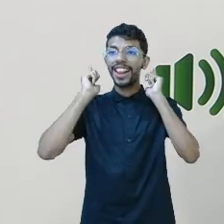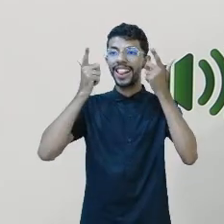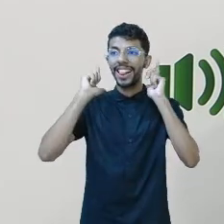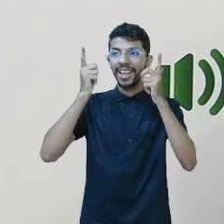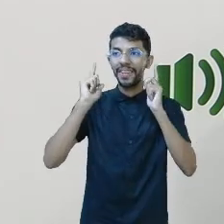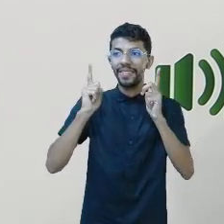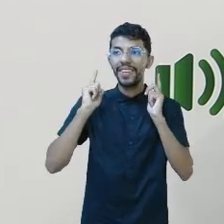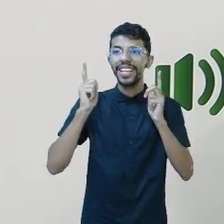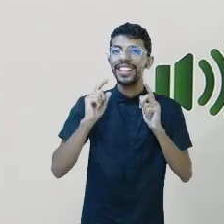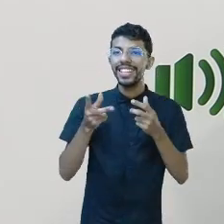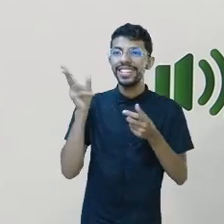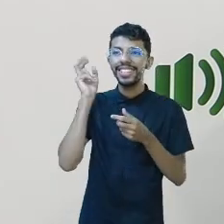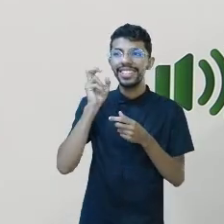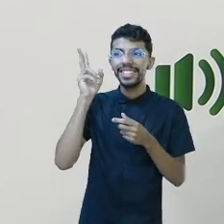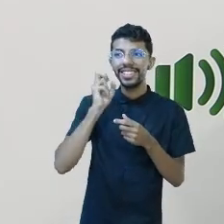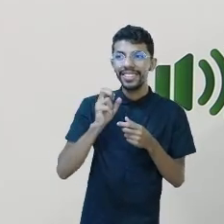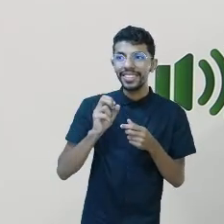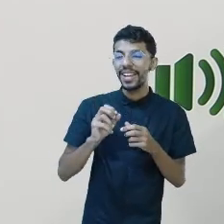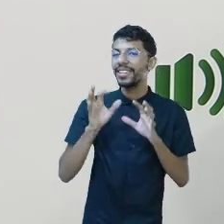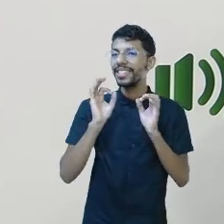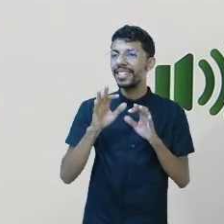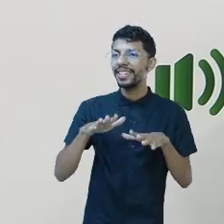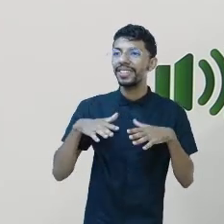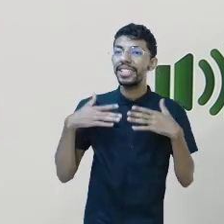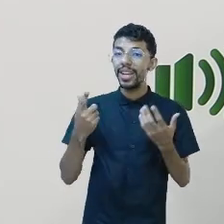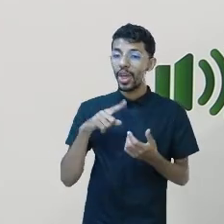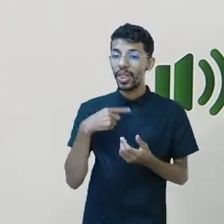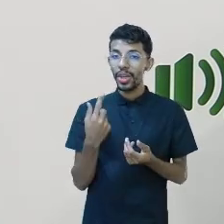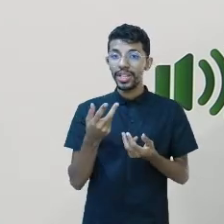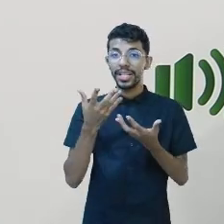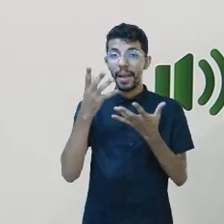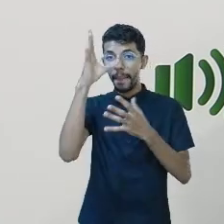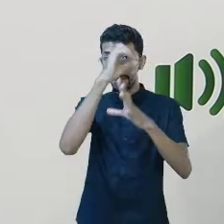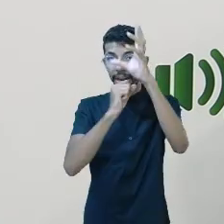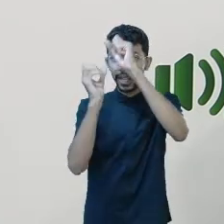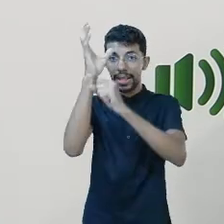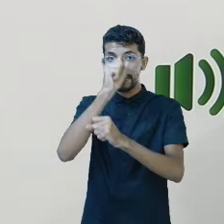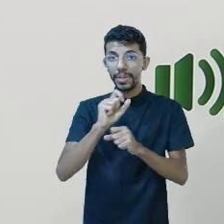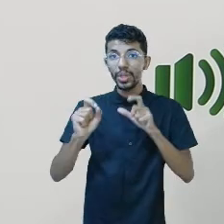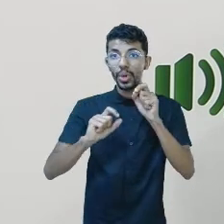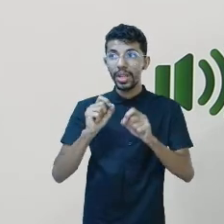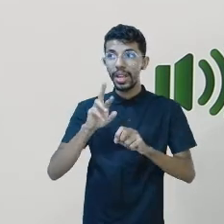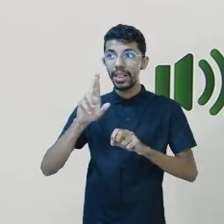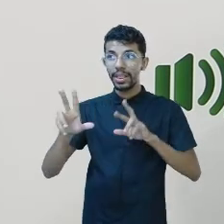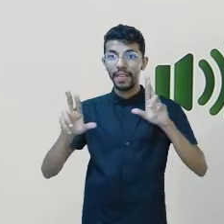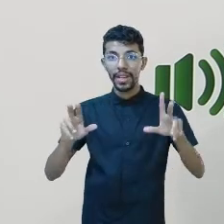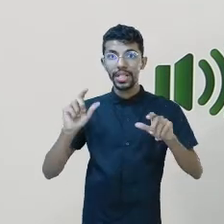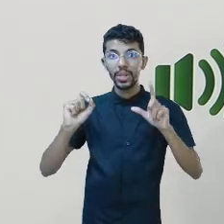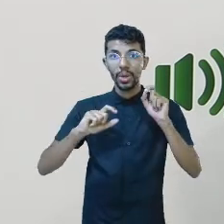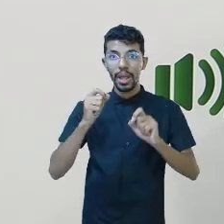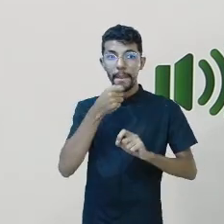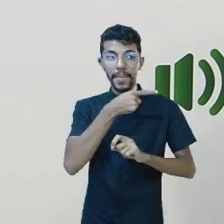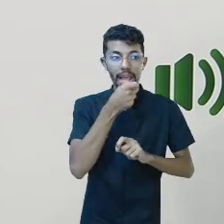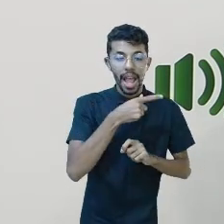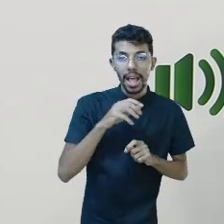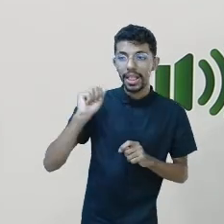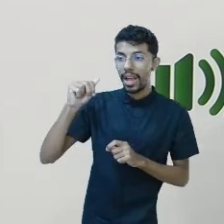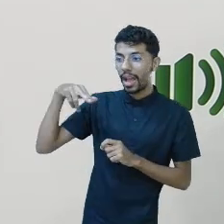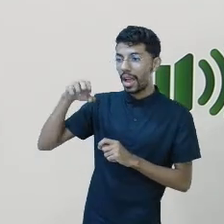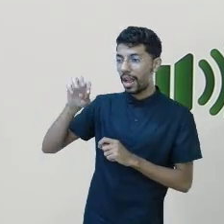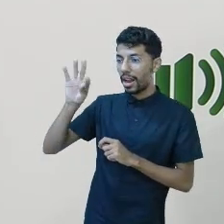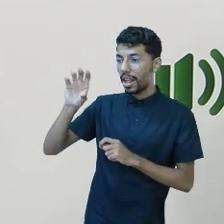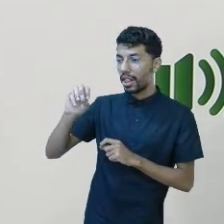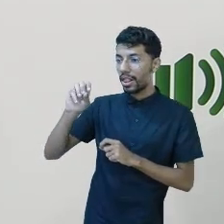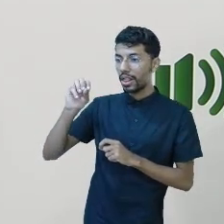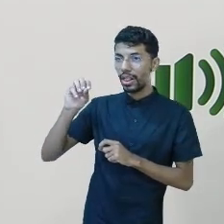está escutando. Nós aprendemos que a diferença entre piada e anedota é que piada é mais